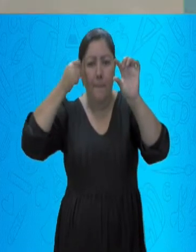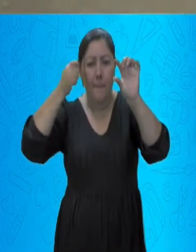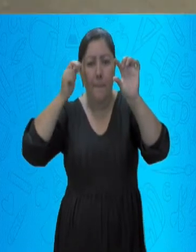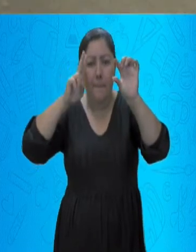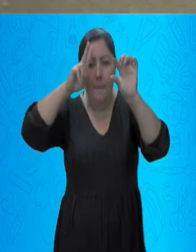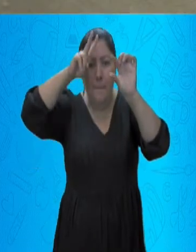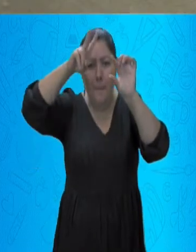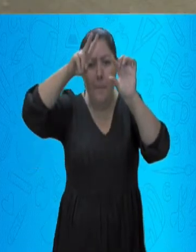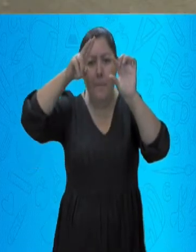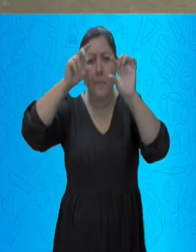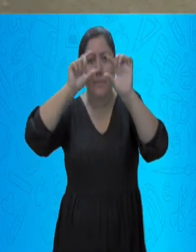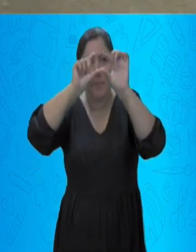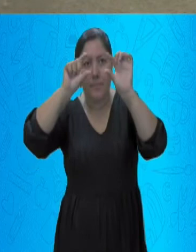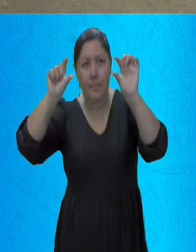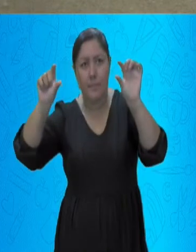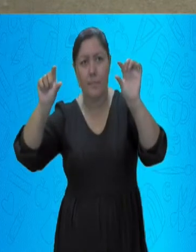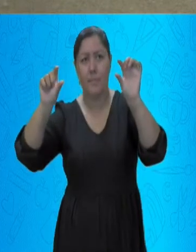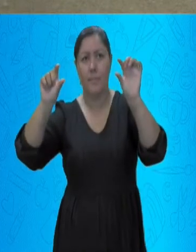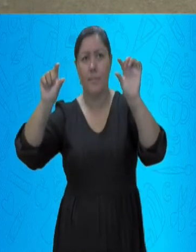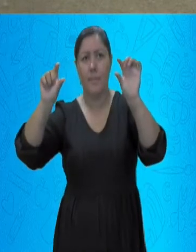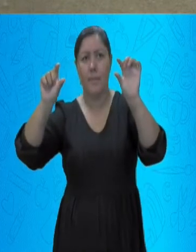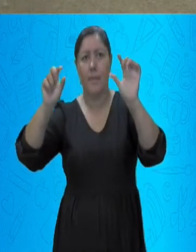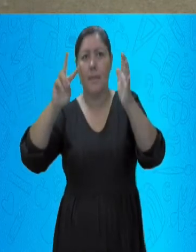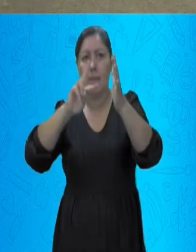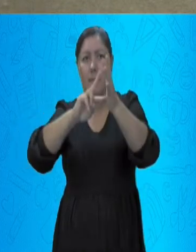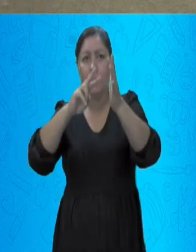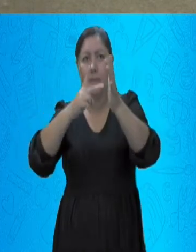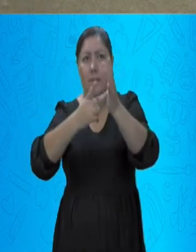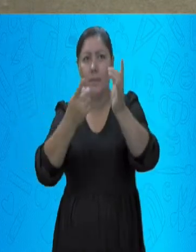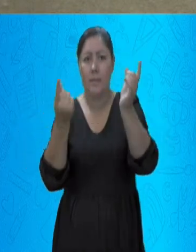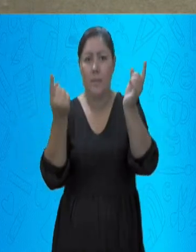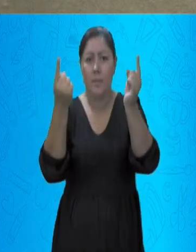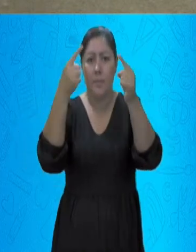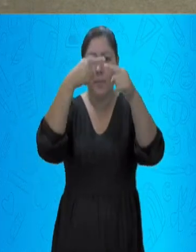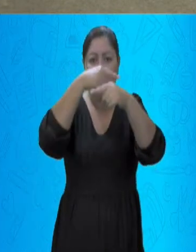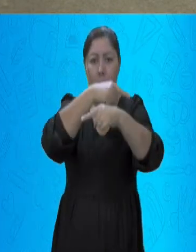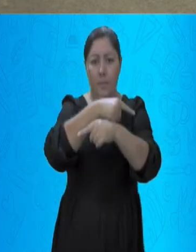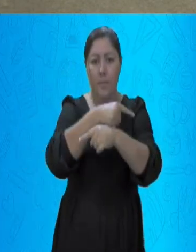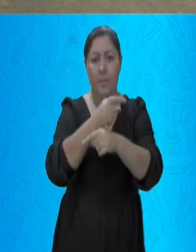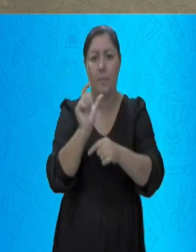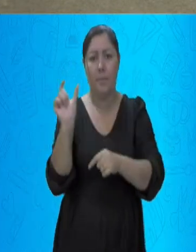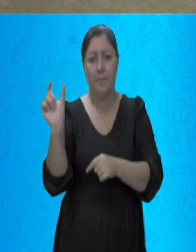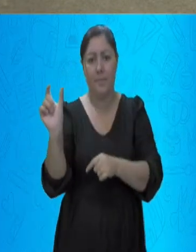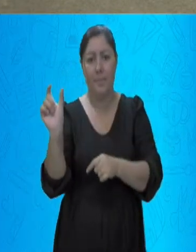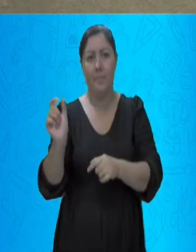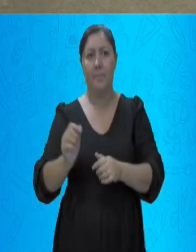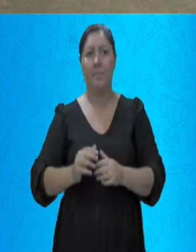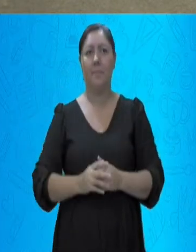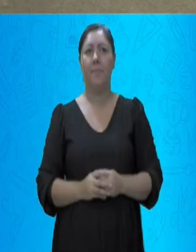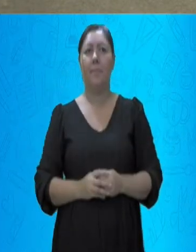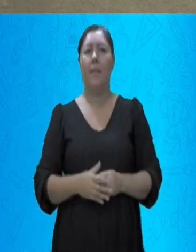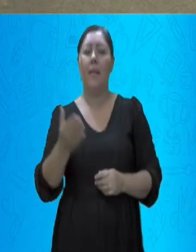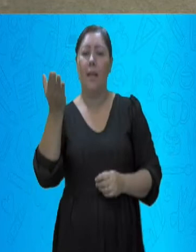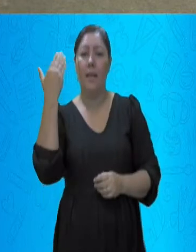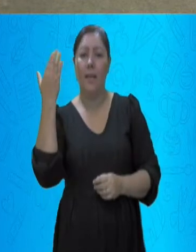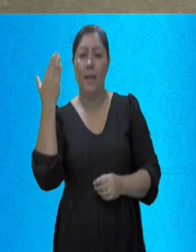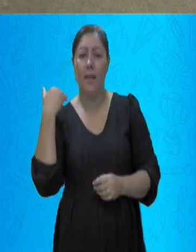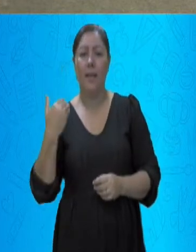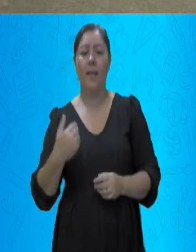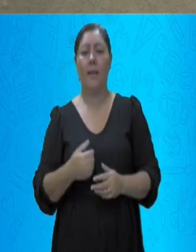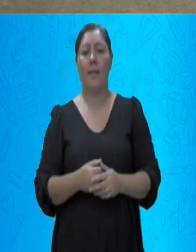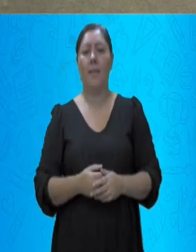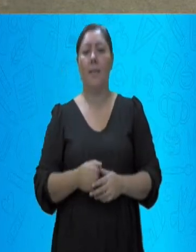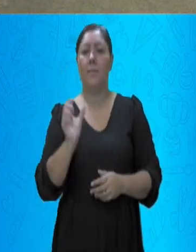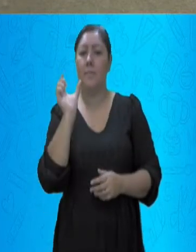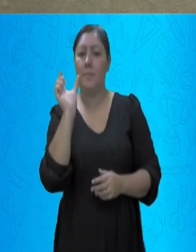justamente identificar a diferença entre sinônimo e antônimo. Lá no sinônimo, a gente entendeu que as